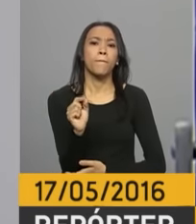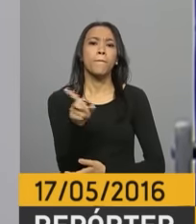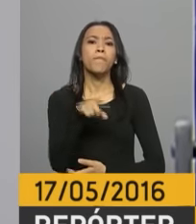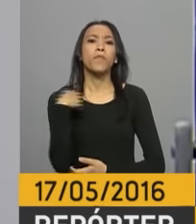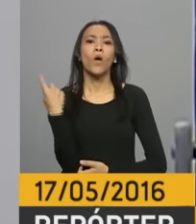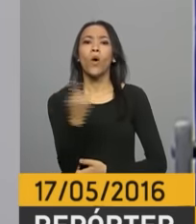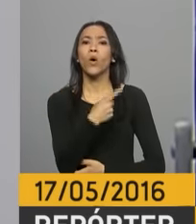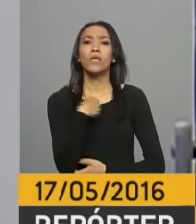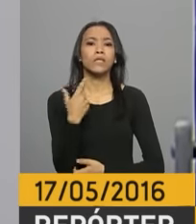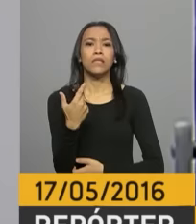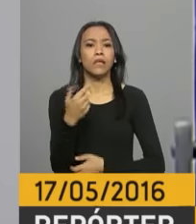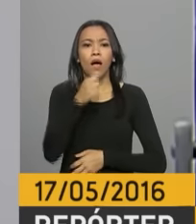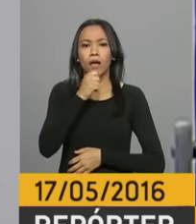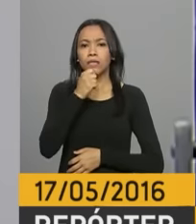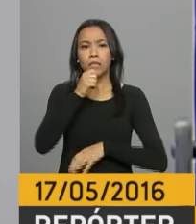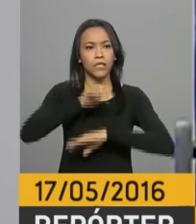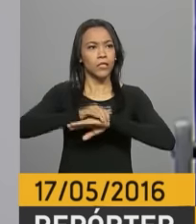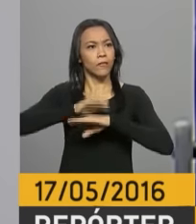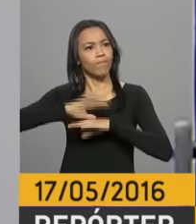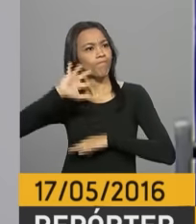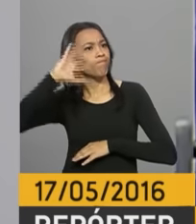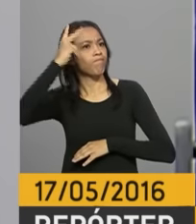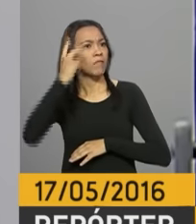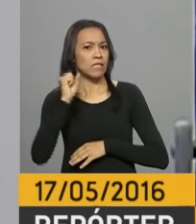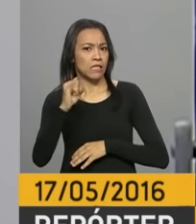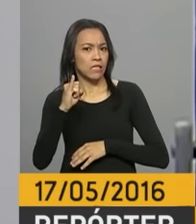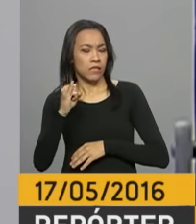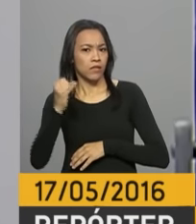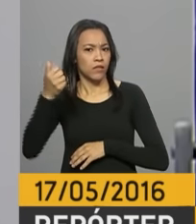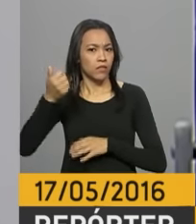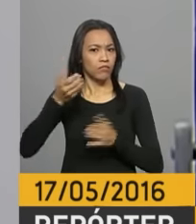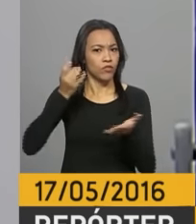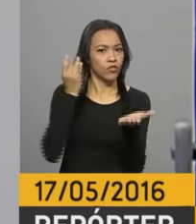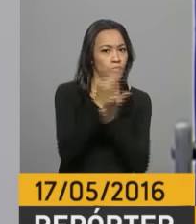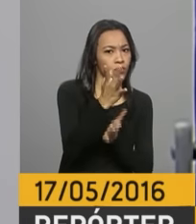nós ainda não tomamos uma decisão sobre a questão da CPMF. Existem